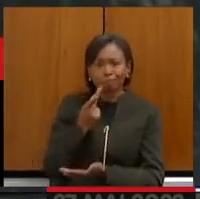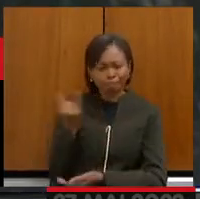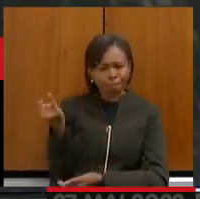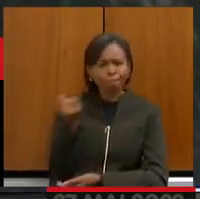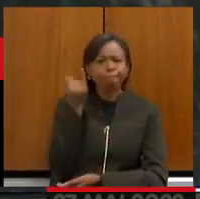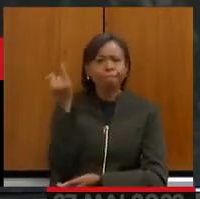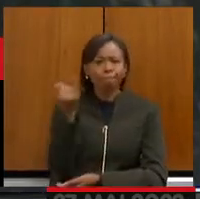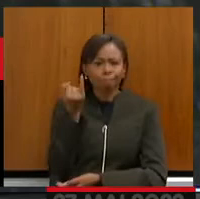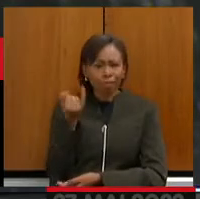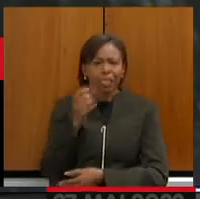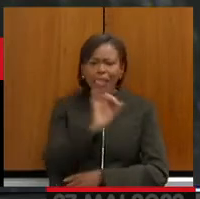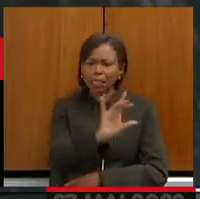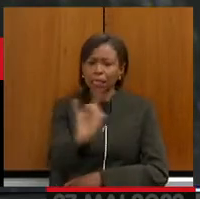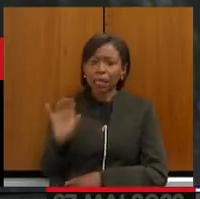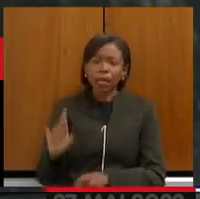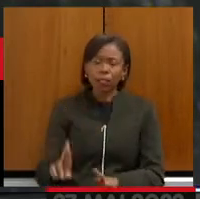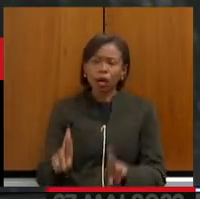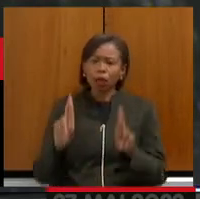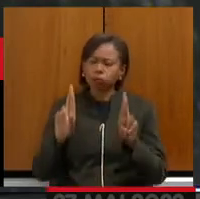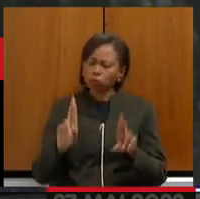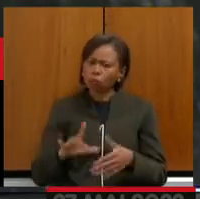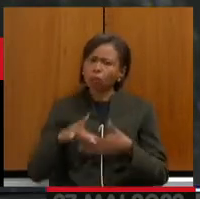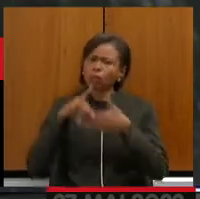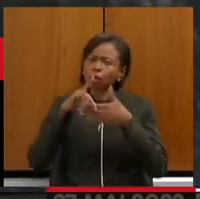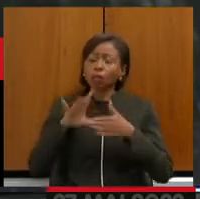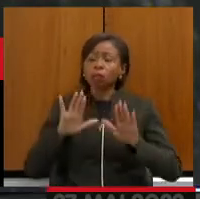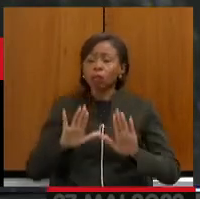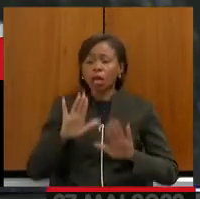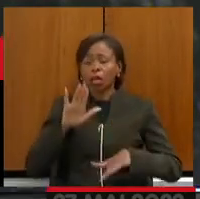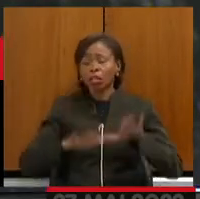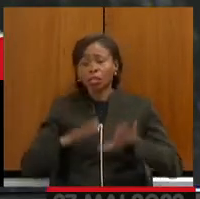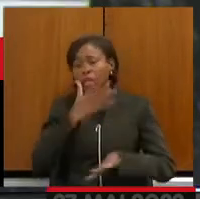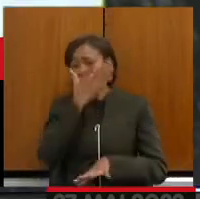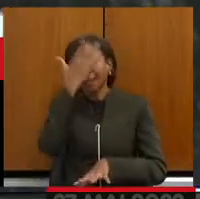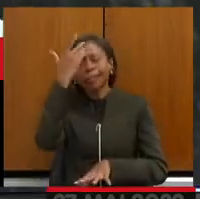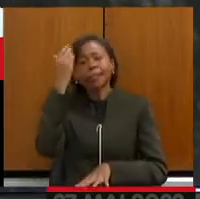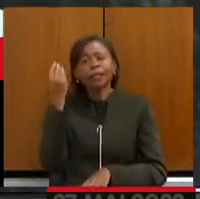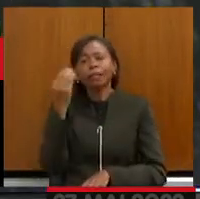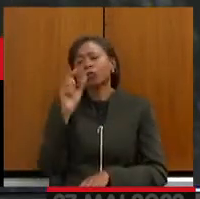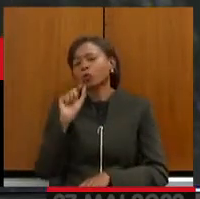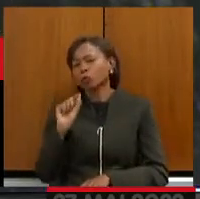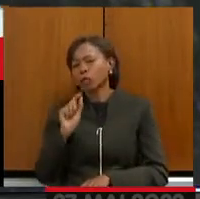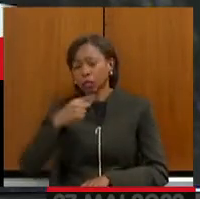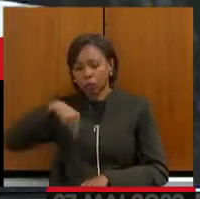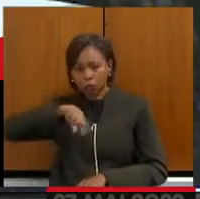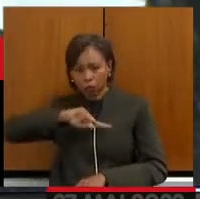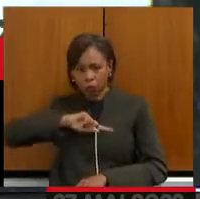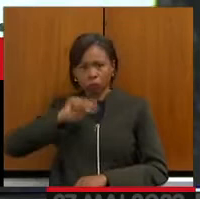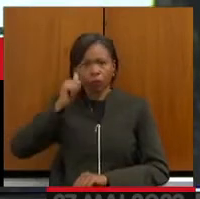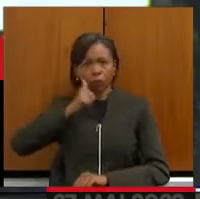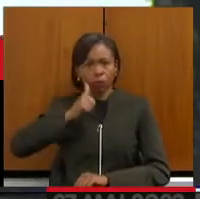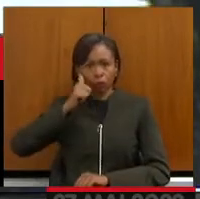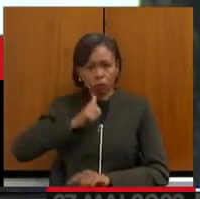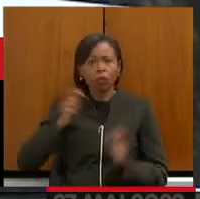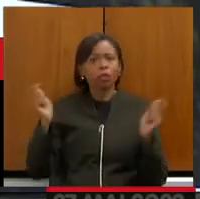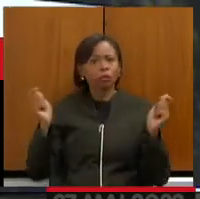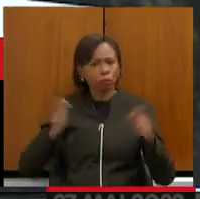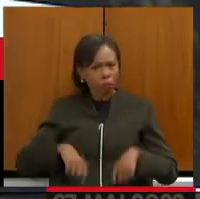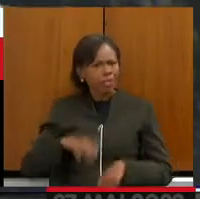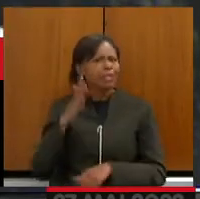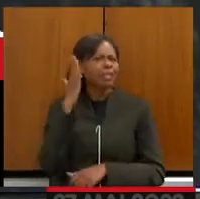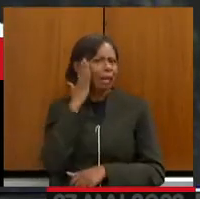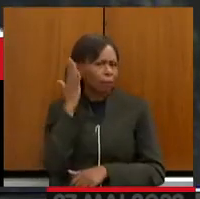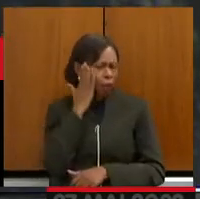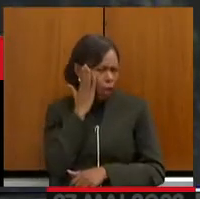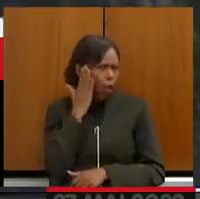e certamente às vezes esquece que nós mulheres nós sabemos fazer